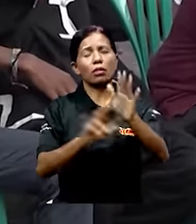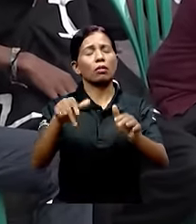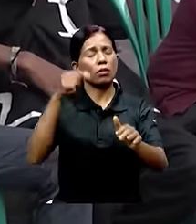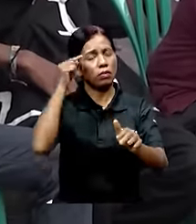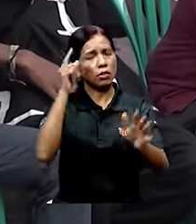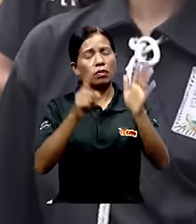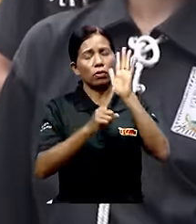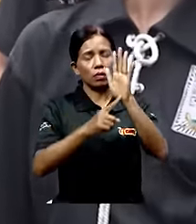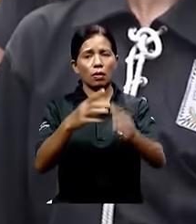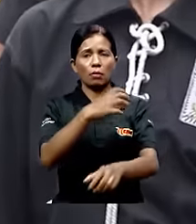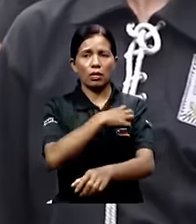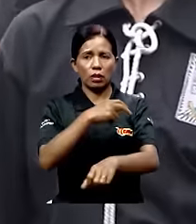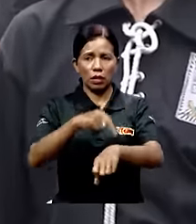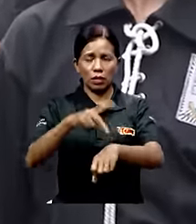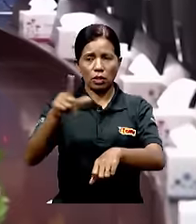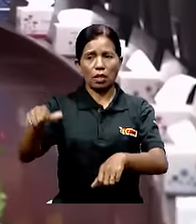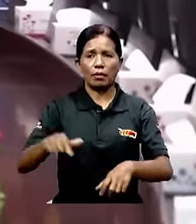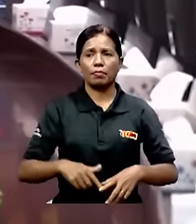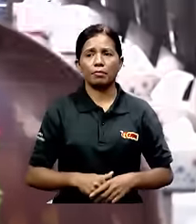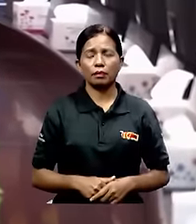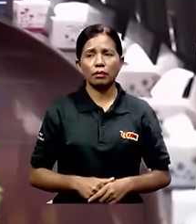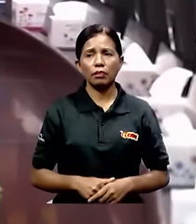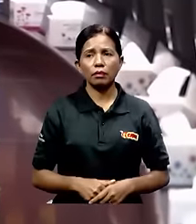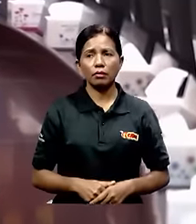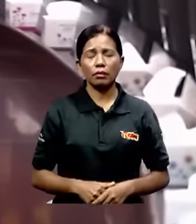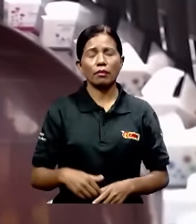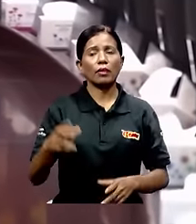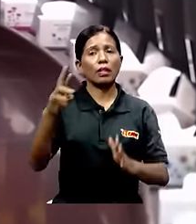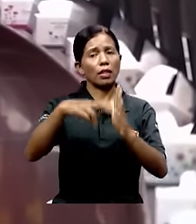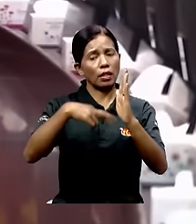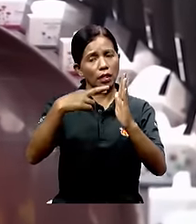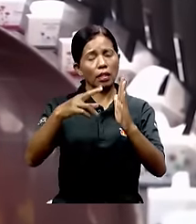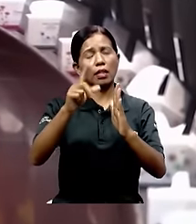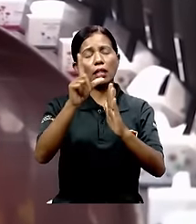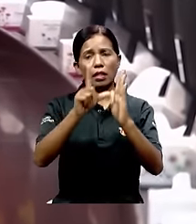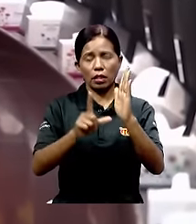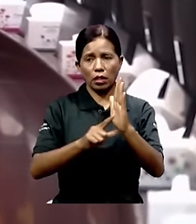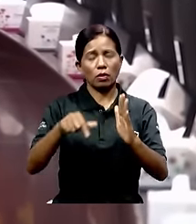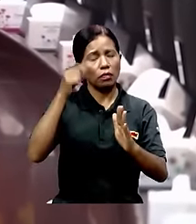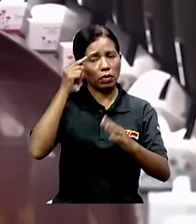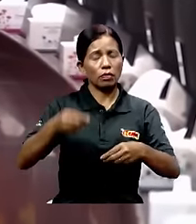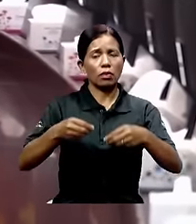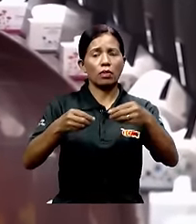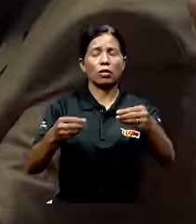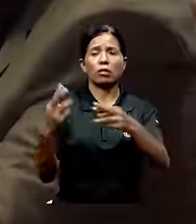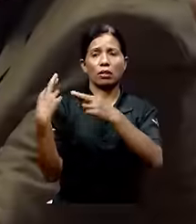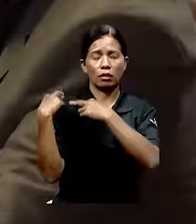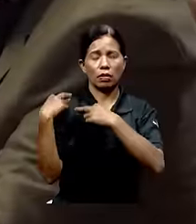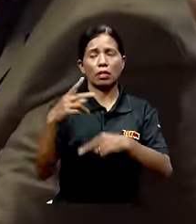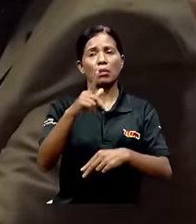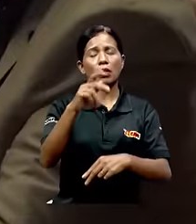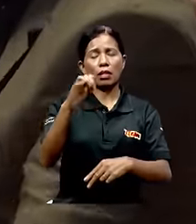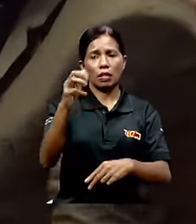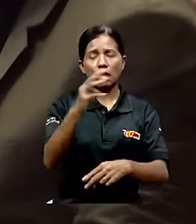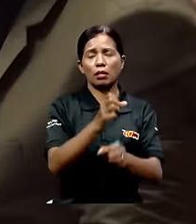ba Polícia Nacional de Timor-Leste. E a resolução NEMOS, governo for ordem BACRAM, atuhalo fiscalização bafate em Siranebe,